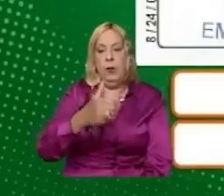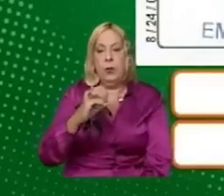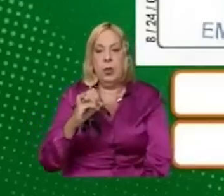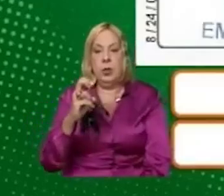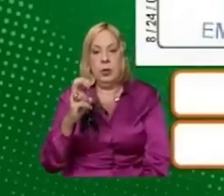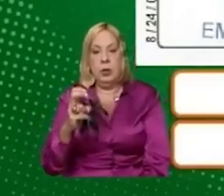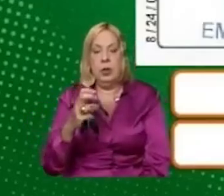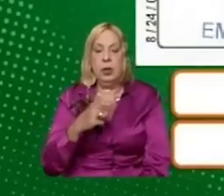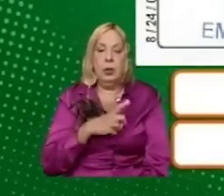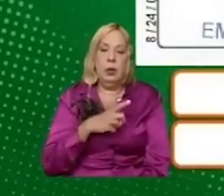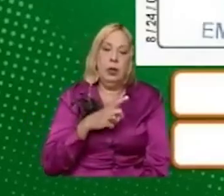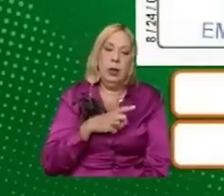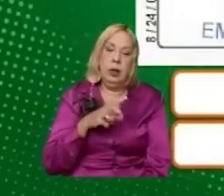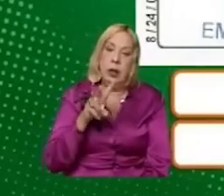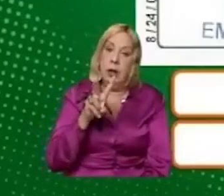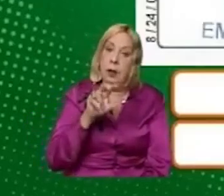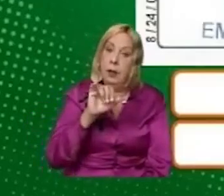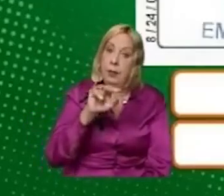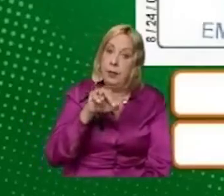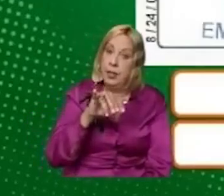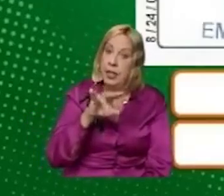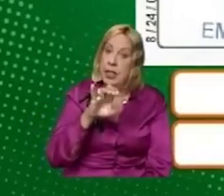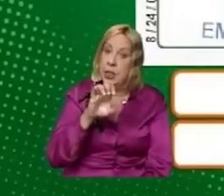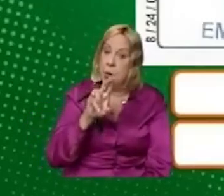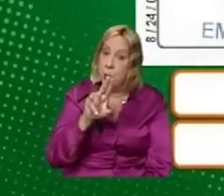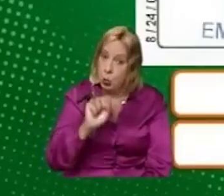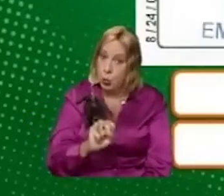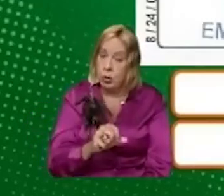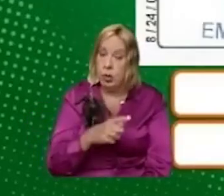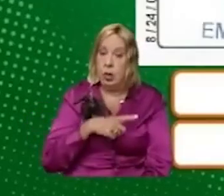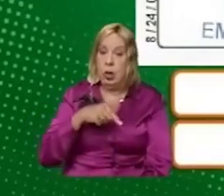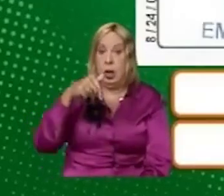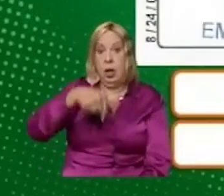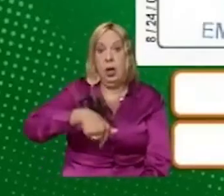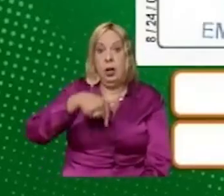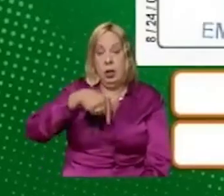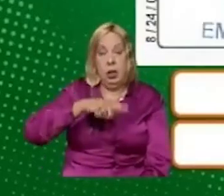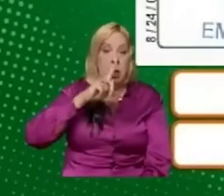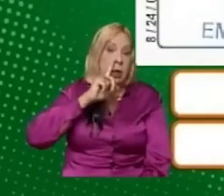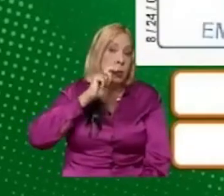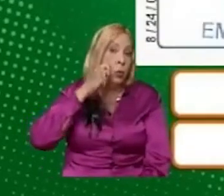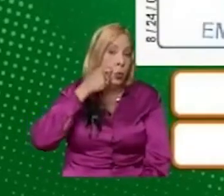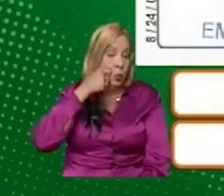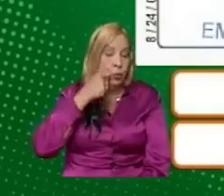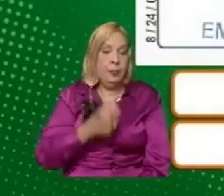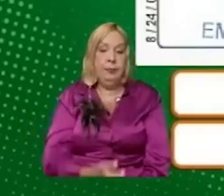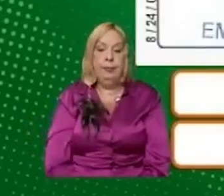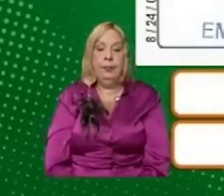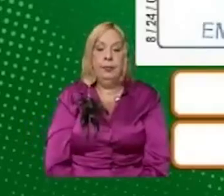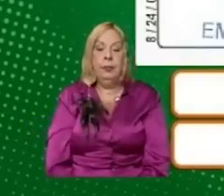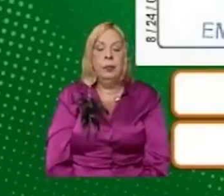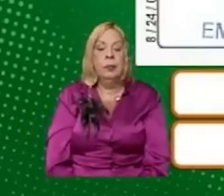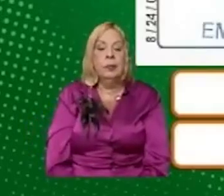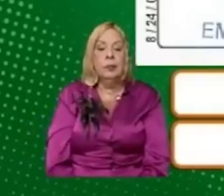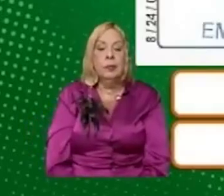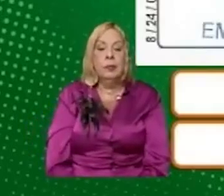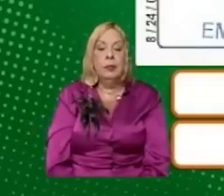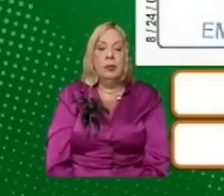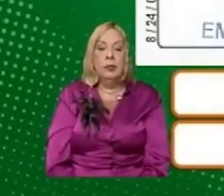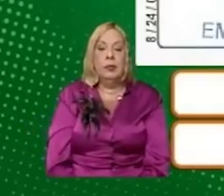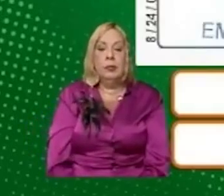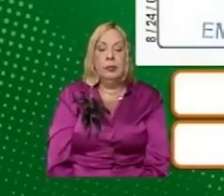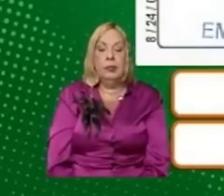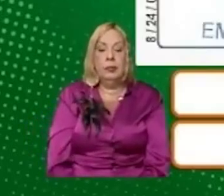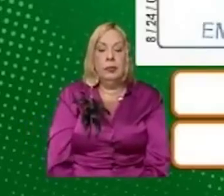619105. 619105. Quem adquiriu foi o Vinícius, aqui na capital, Aracaju, tá? Foi lá com a Emily Caroline, lá no G